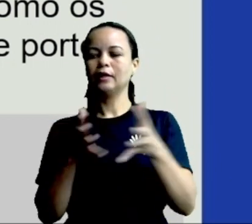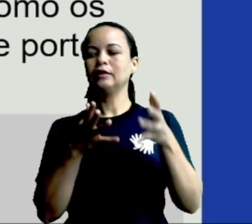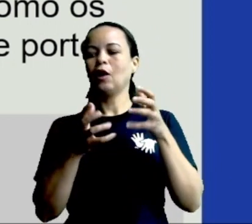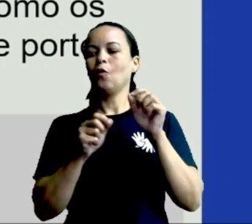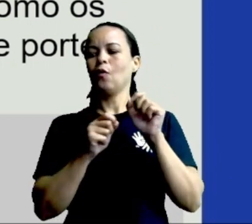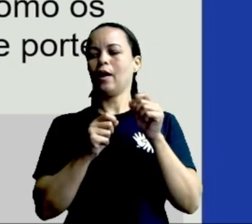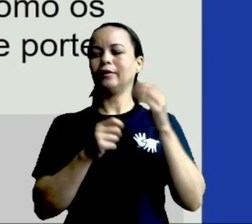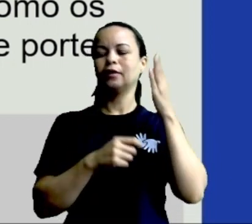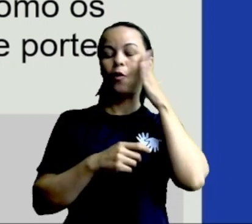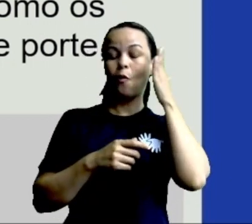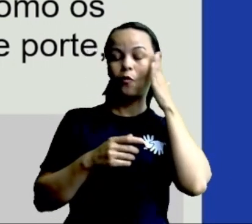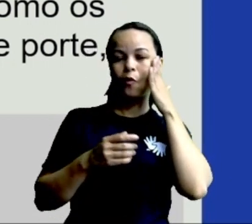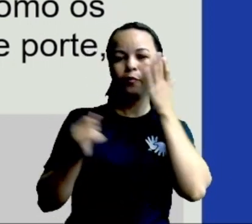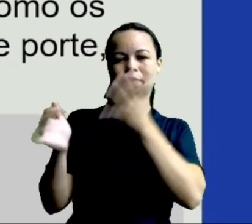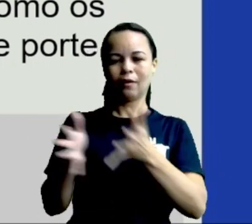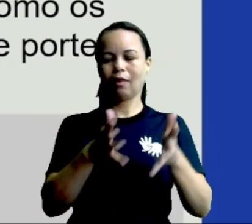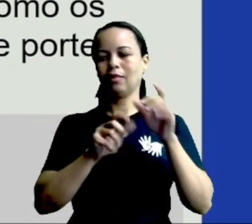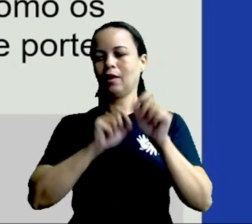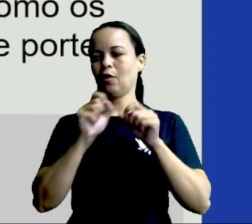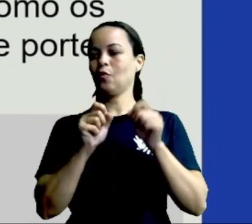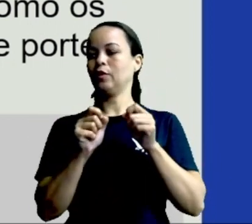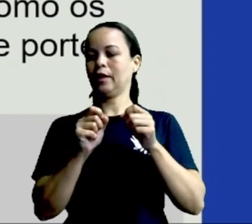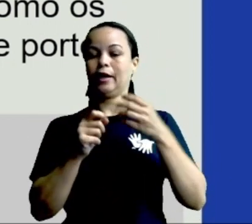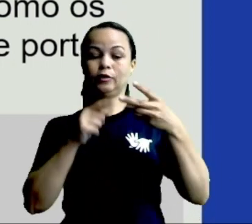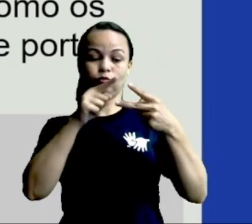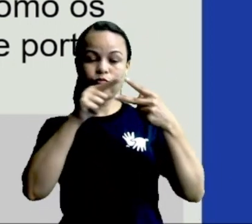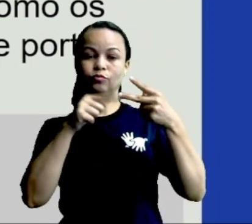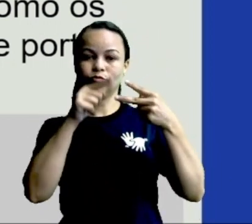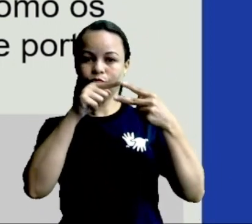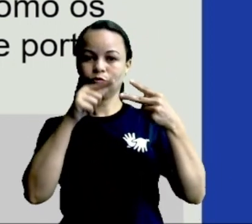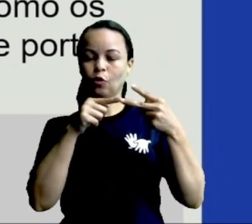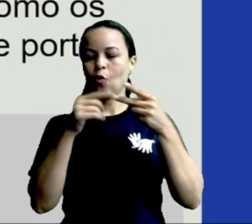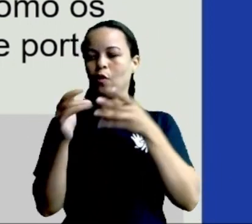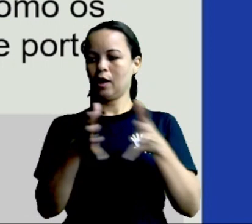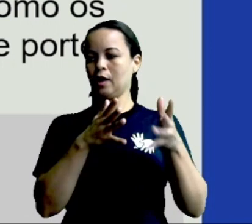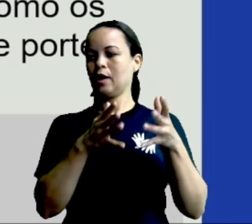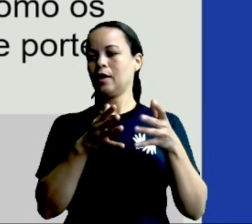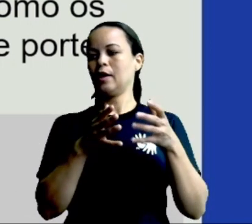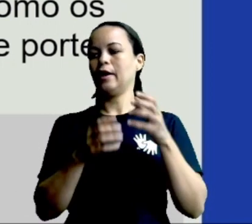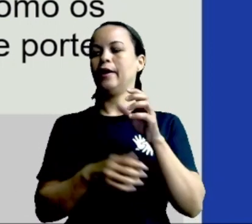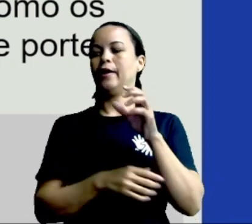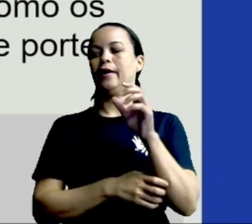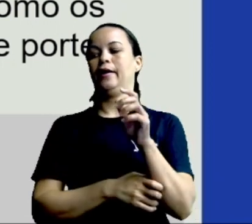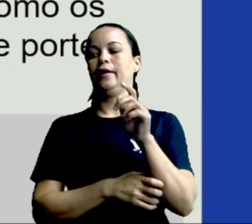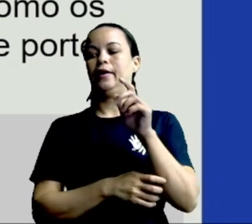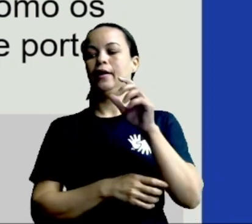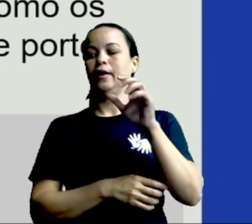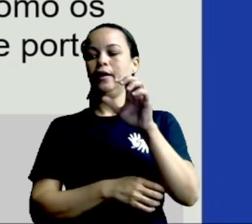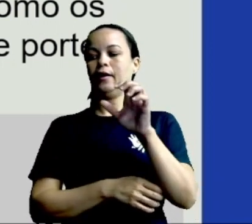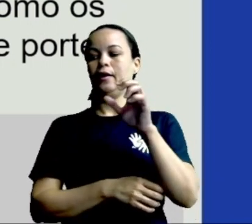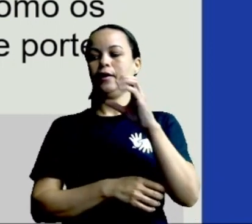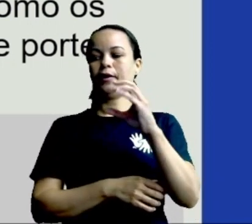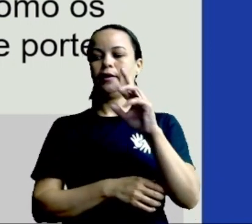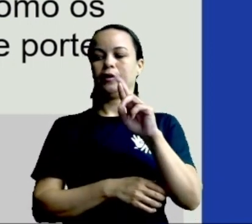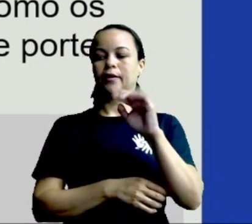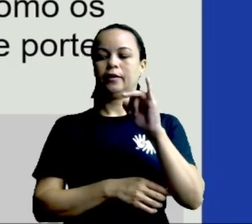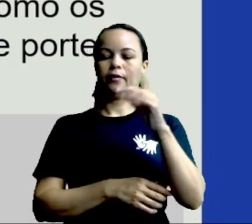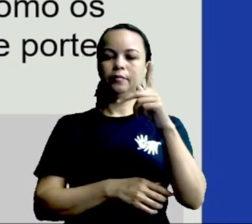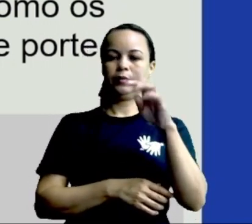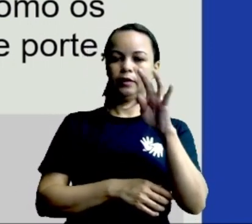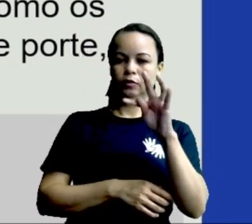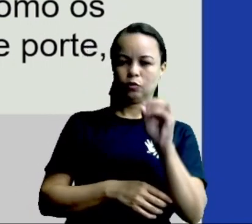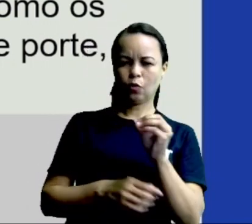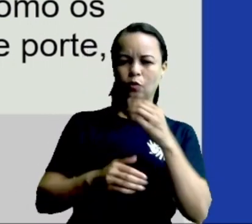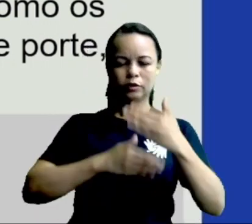criptógamas. Guarda essa informação, gente. Criptógama, o que é que significa? Cripto, escondido, e gama, gameta. Então tem as suas